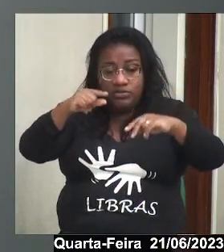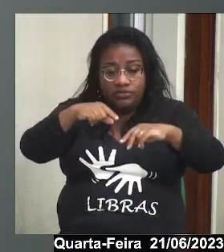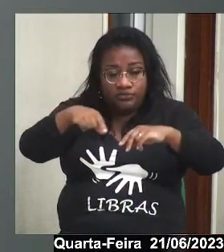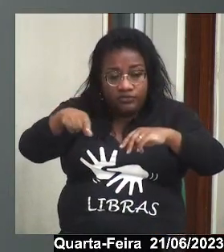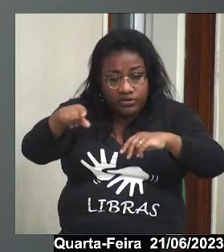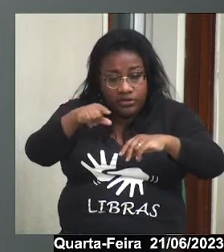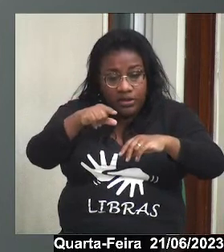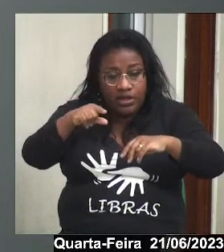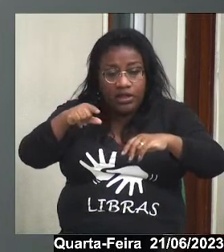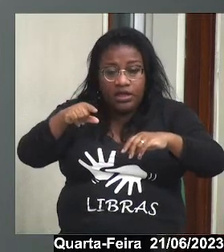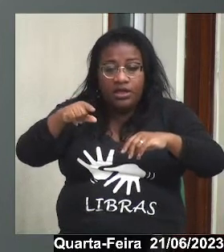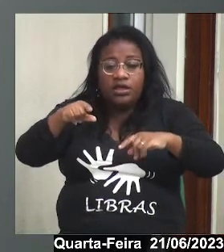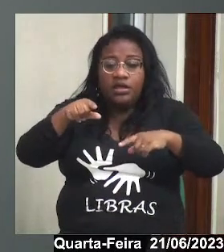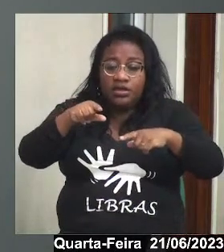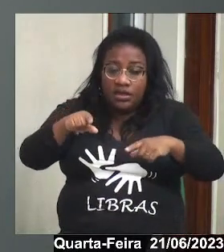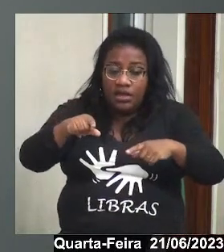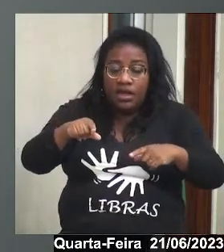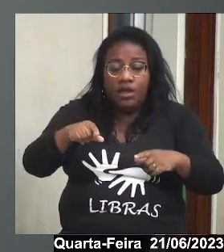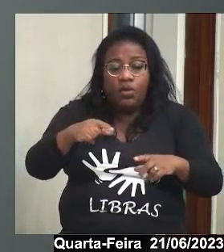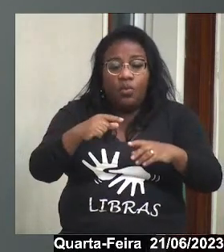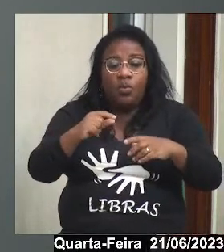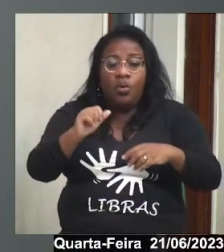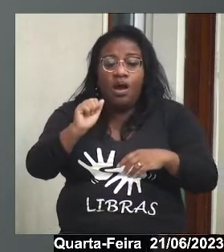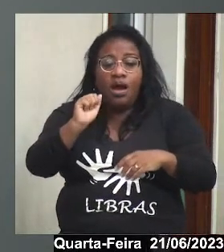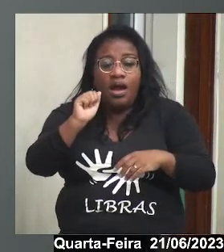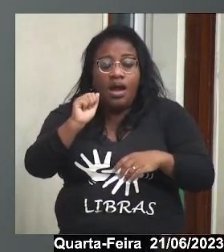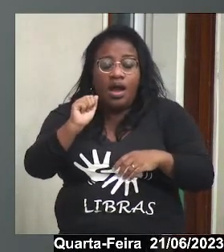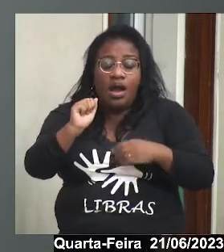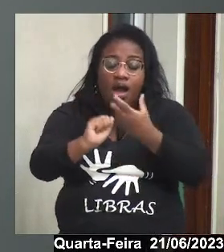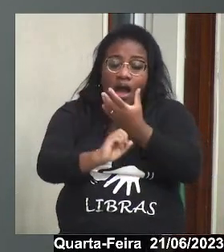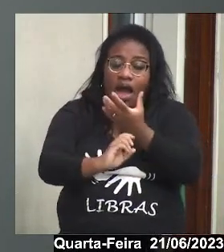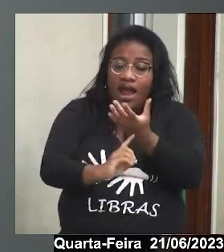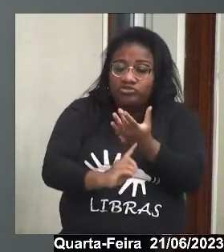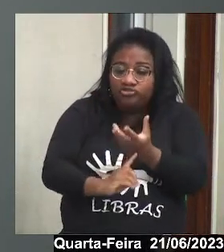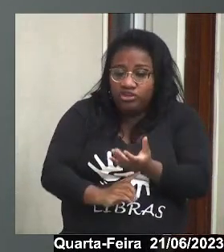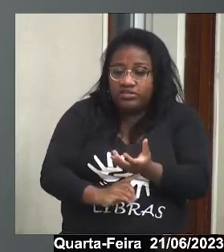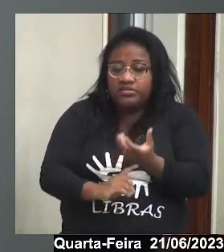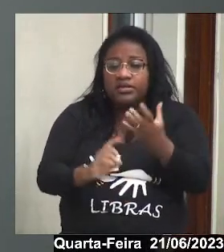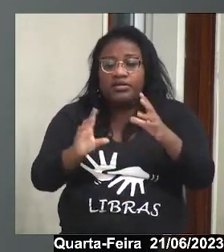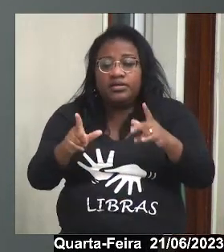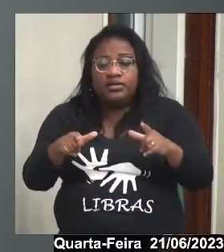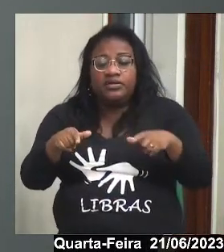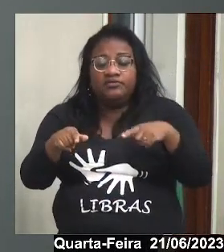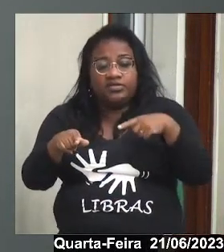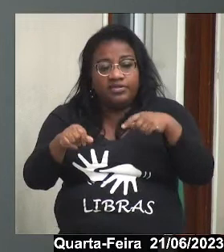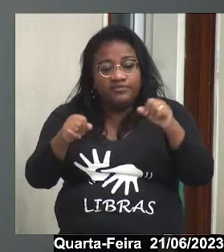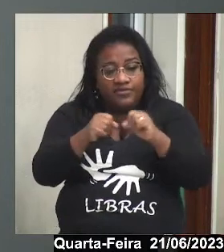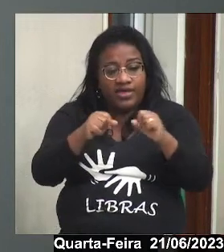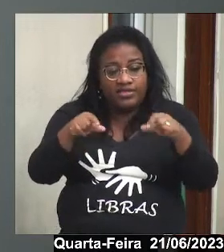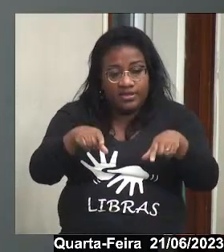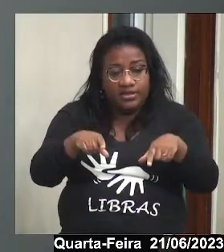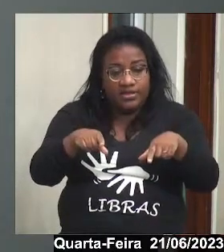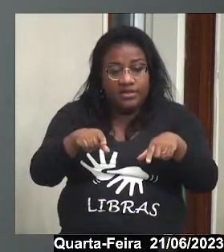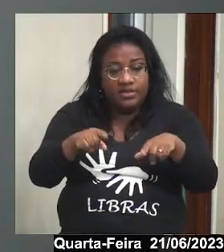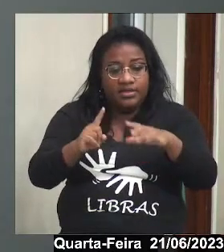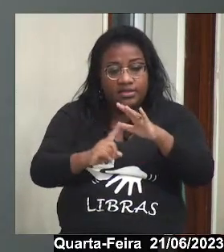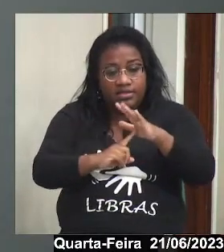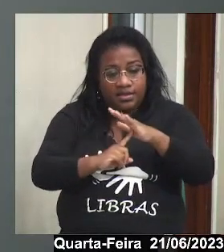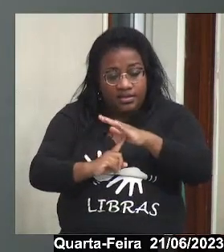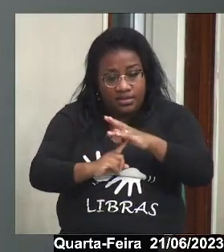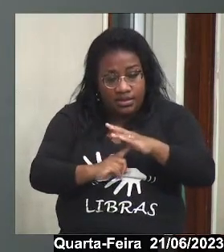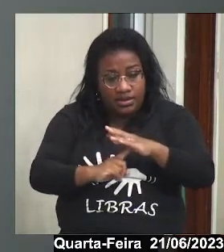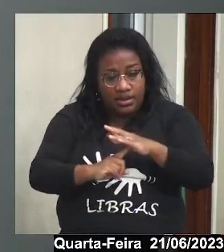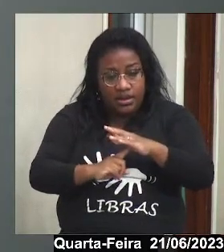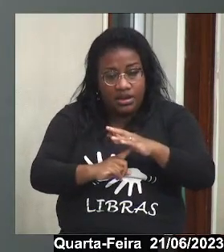o expositor, o artista, né, que tem como sua marca registrada o trabalho que você faz aqui dentro da cidade e deixa aqui o